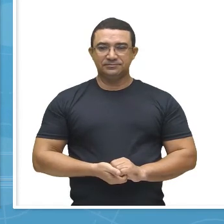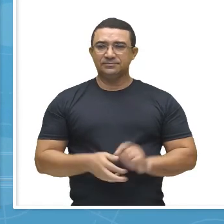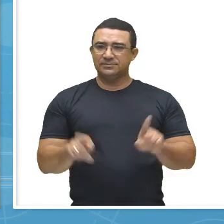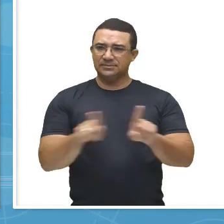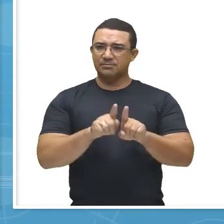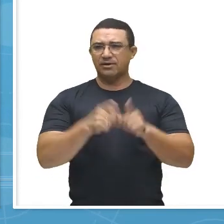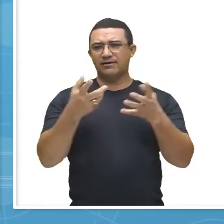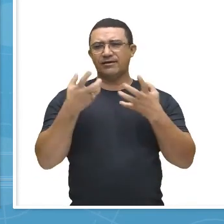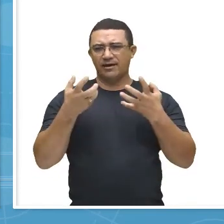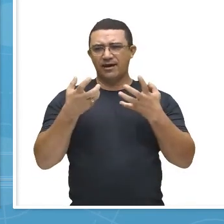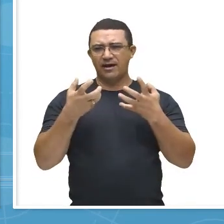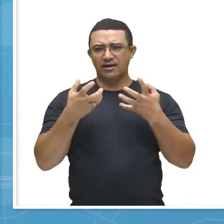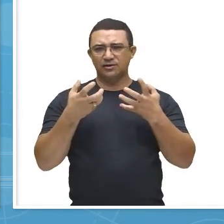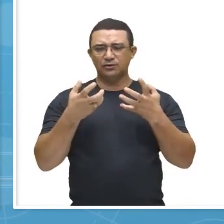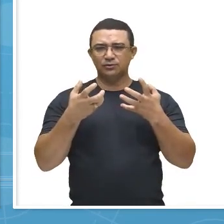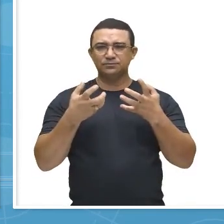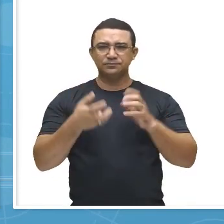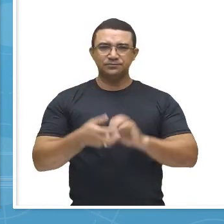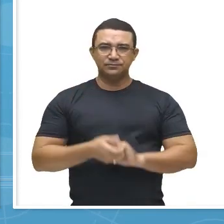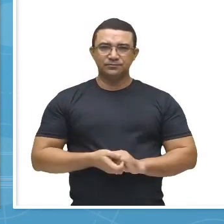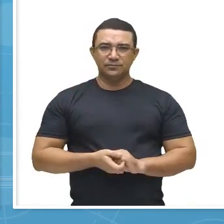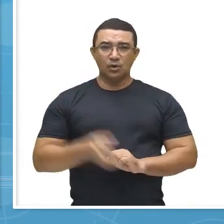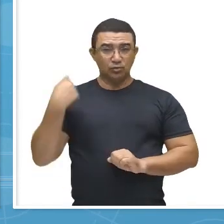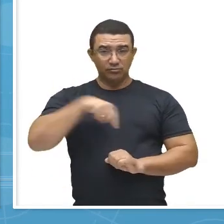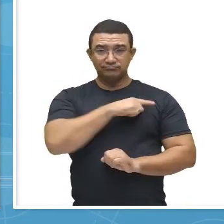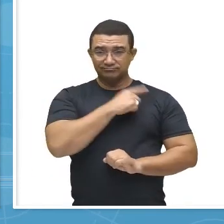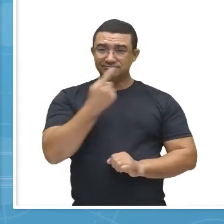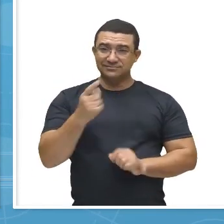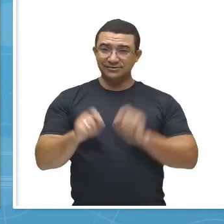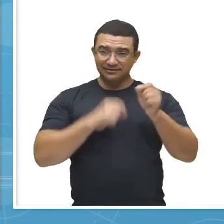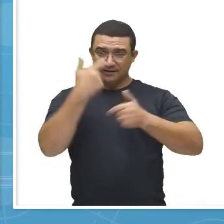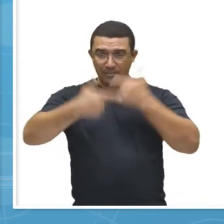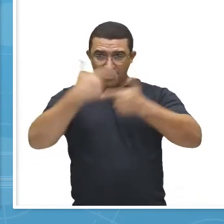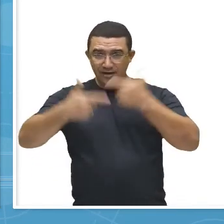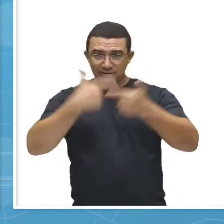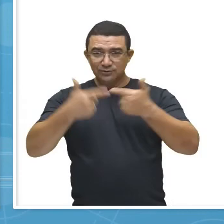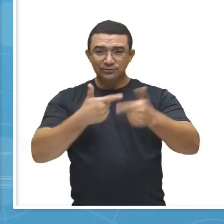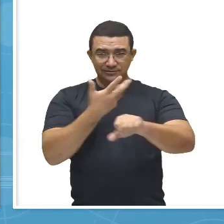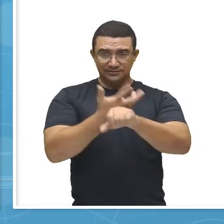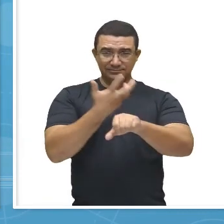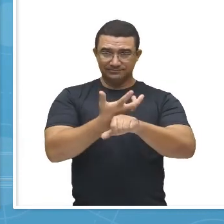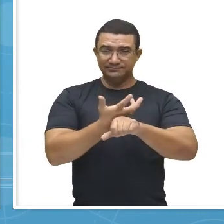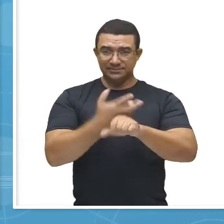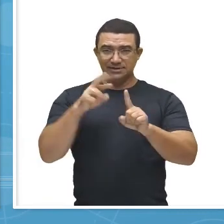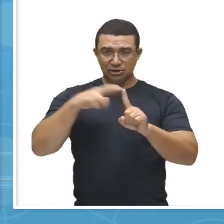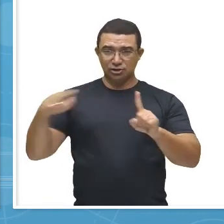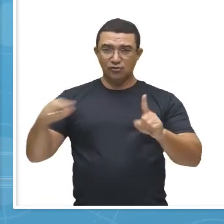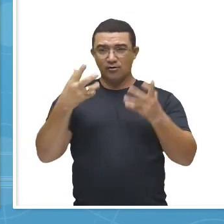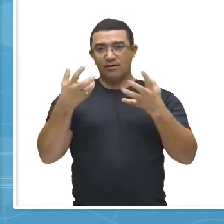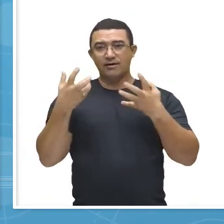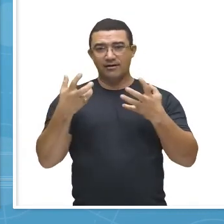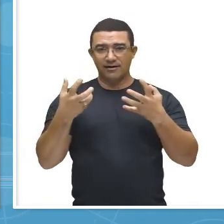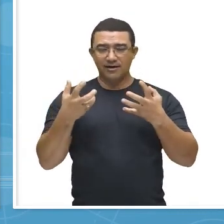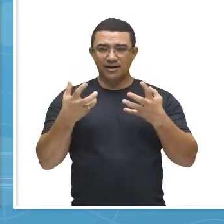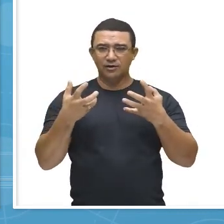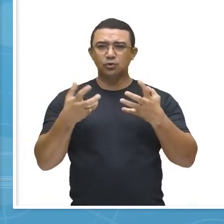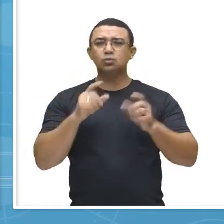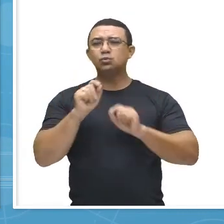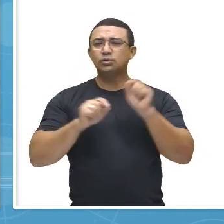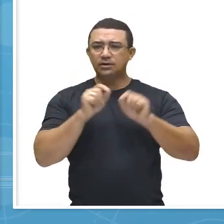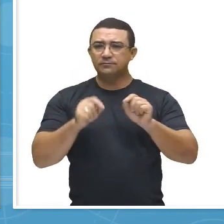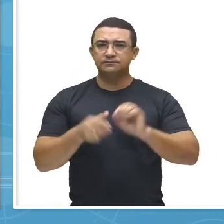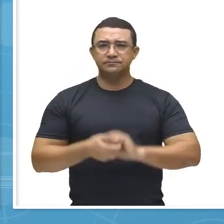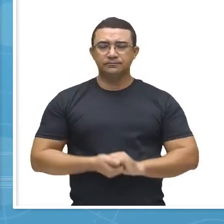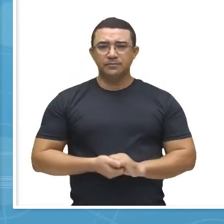registrar também o nosso respeito, como nós estamos trabalhando a disciplina de ensino religioso, registrar também a nossa